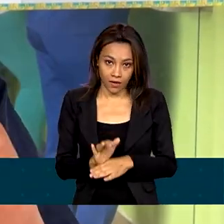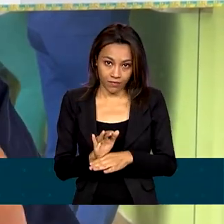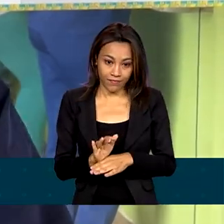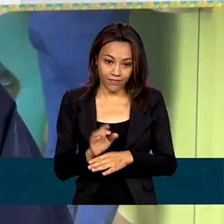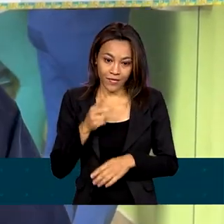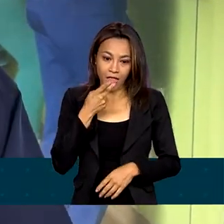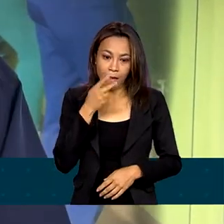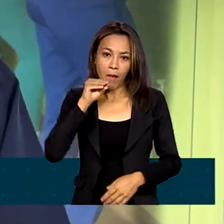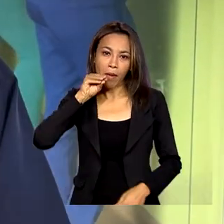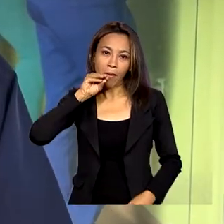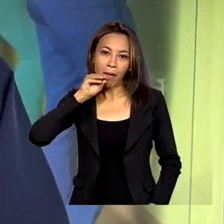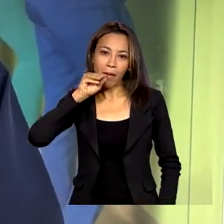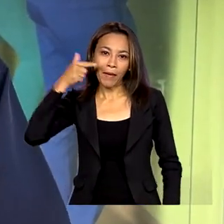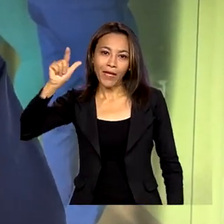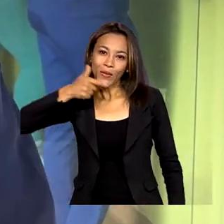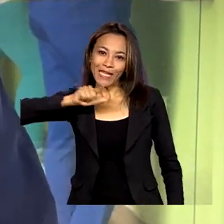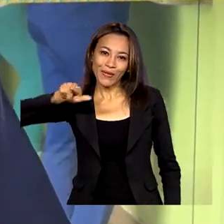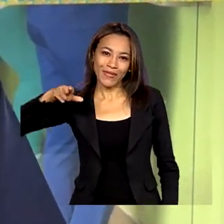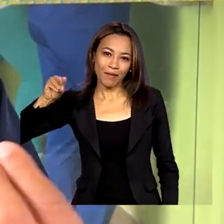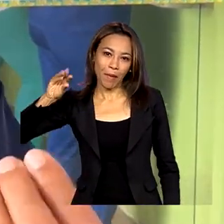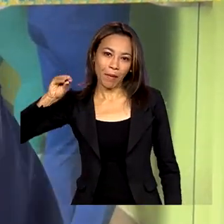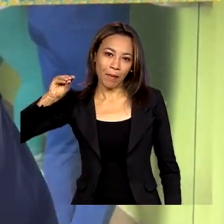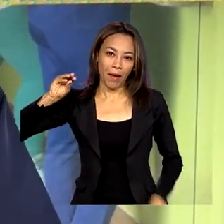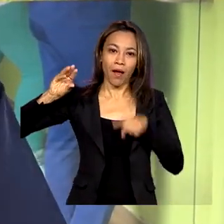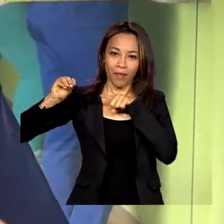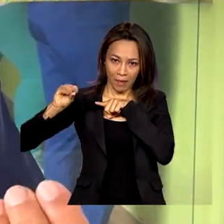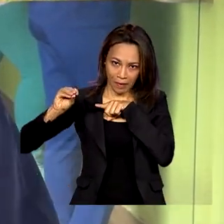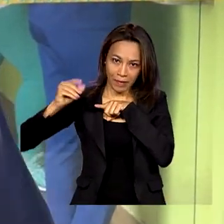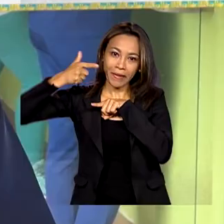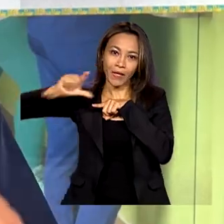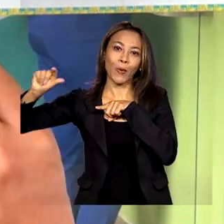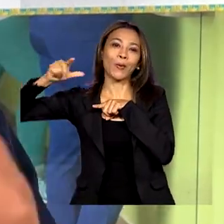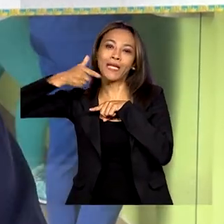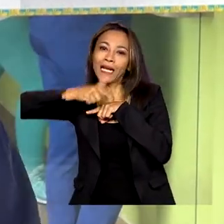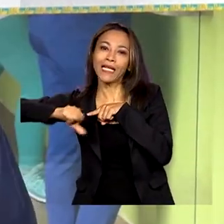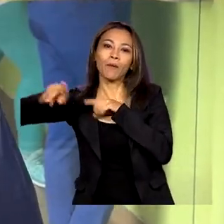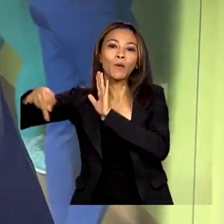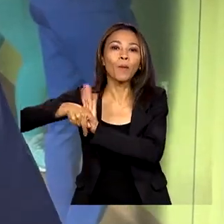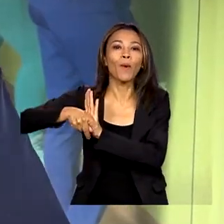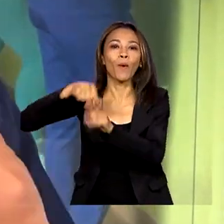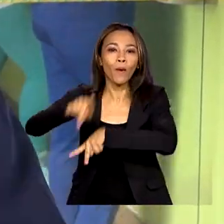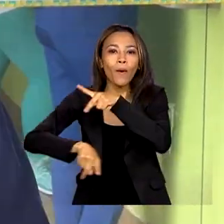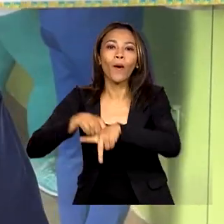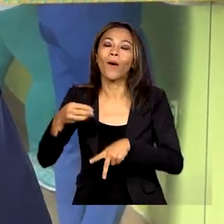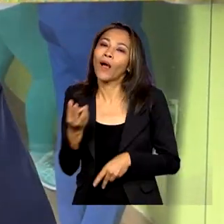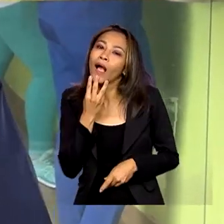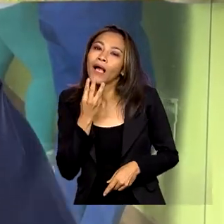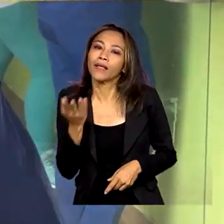Haroma dimateriamaku. O Yanomam e Hiru Yamabanahirepo Shawaraha.